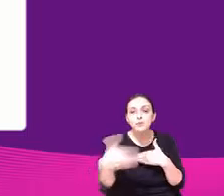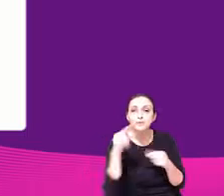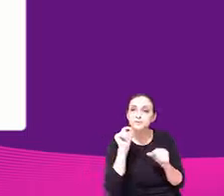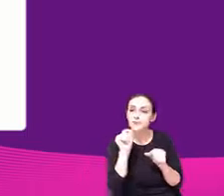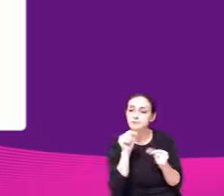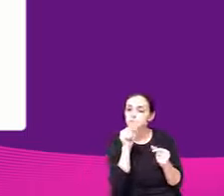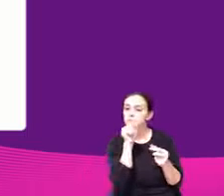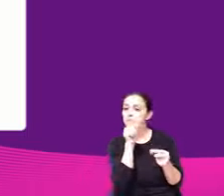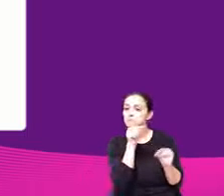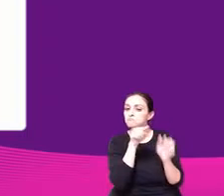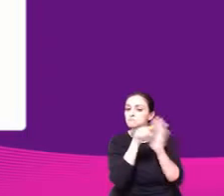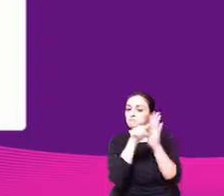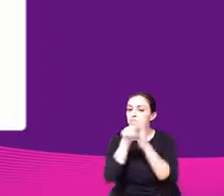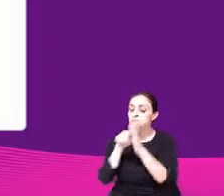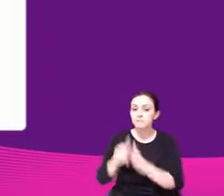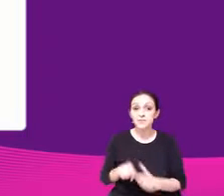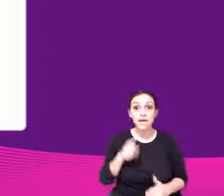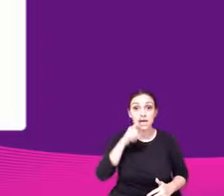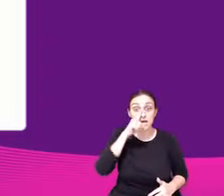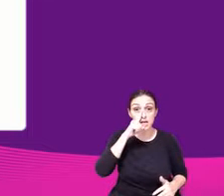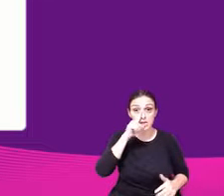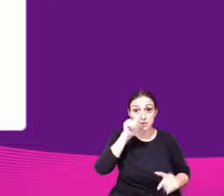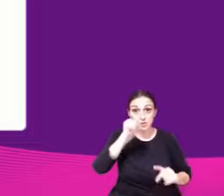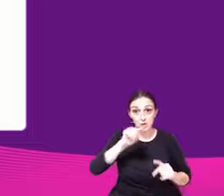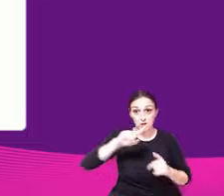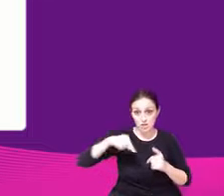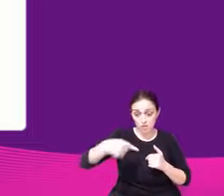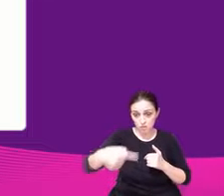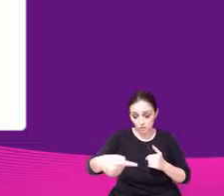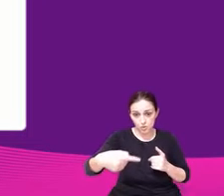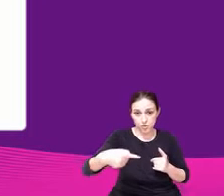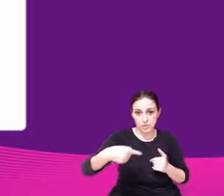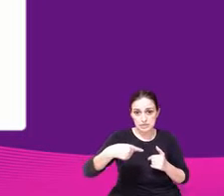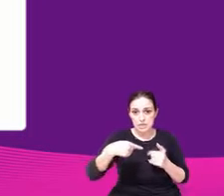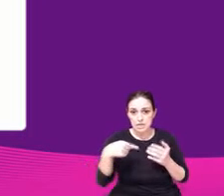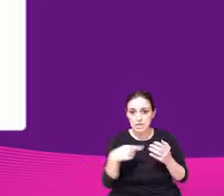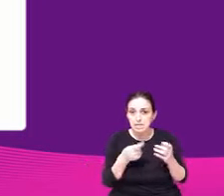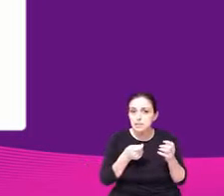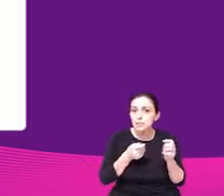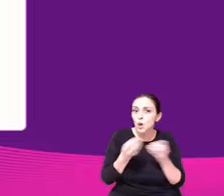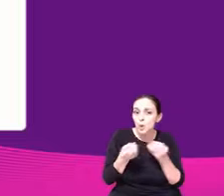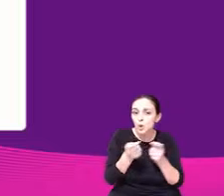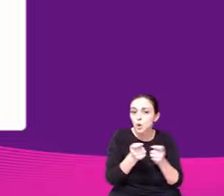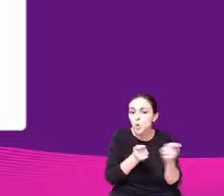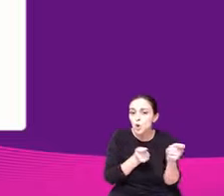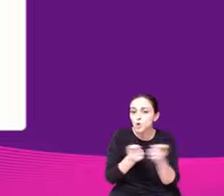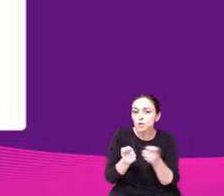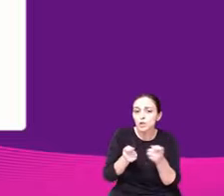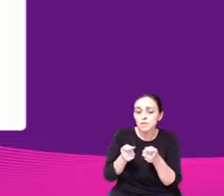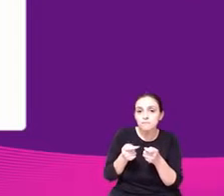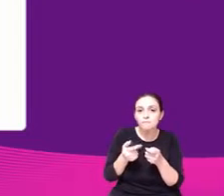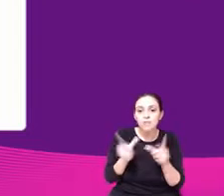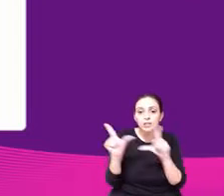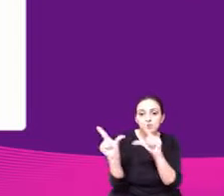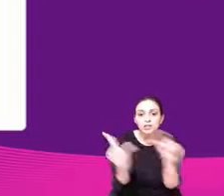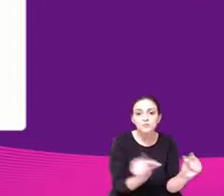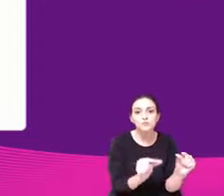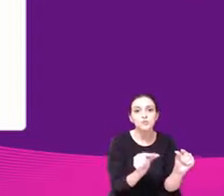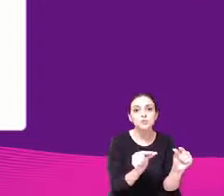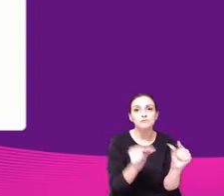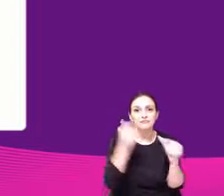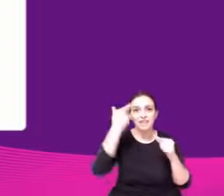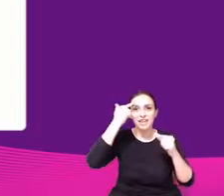verdade, instituir as medidas de controle da progressão, de redução da progressão, que eu resumi naquela